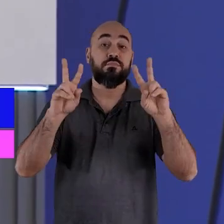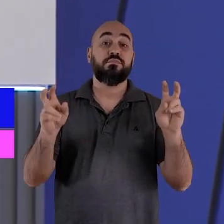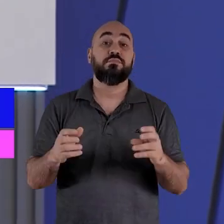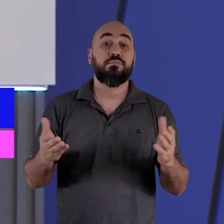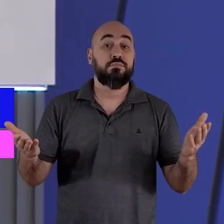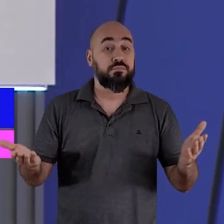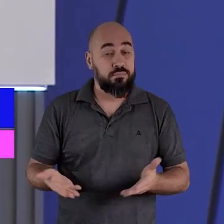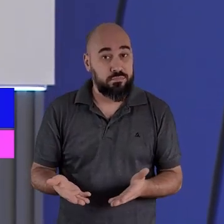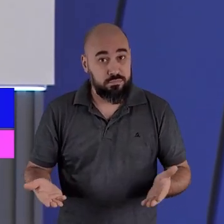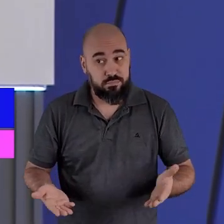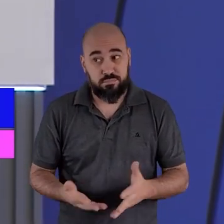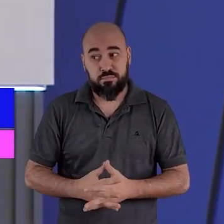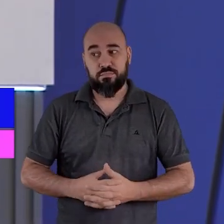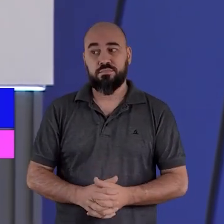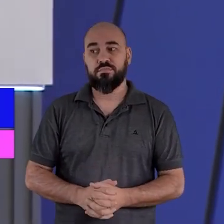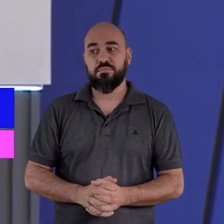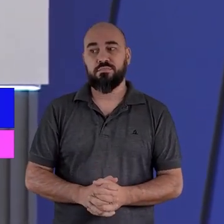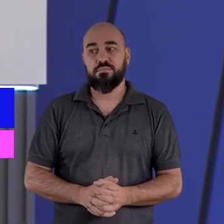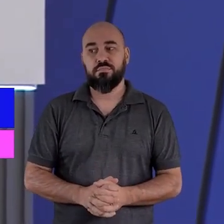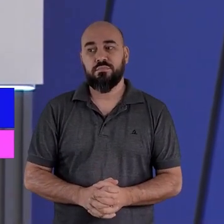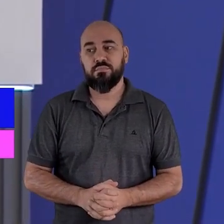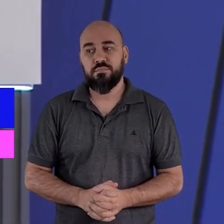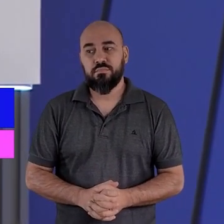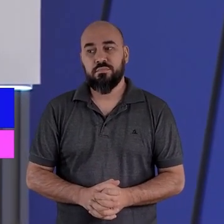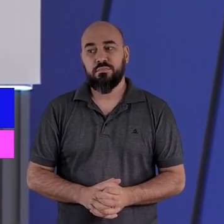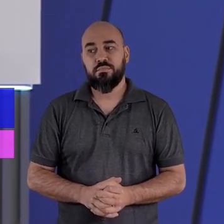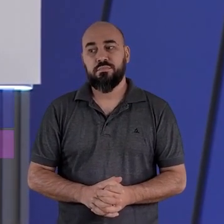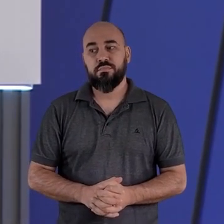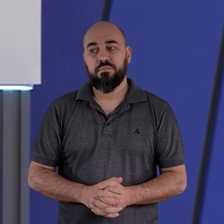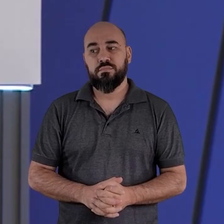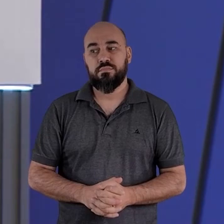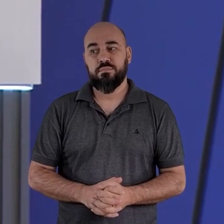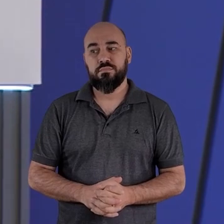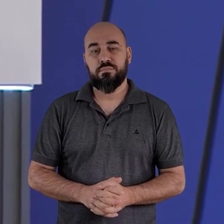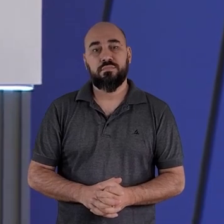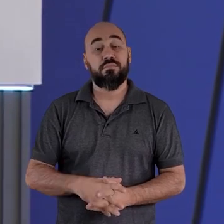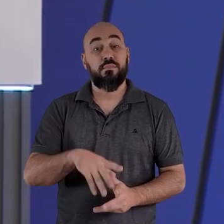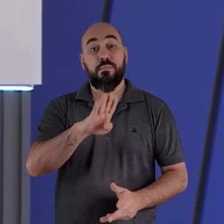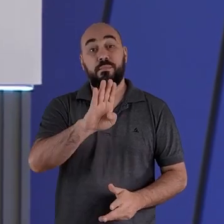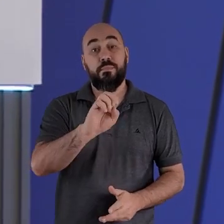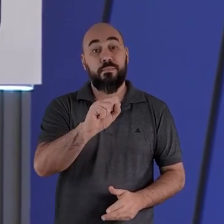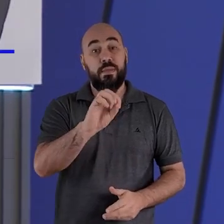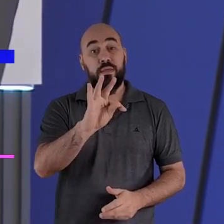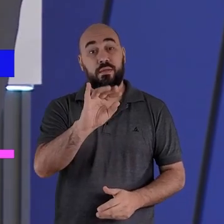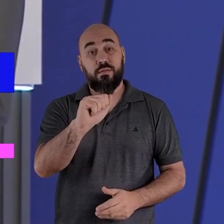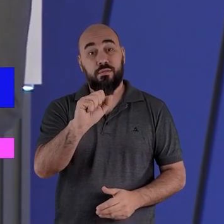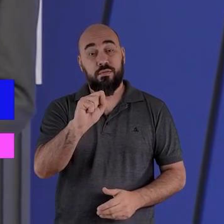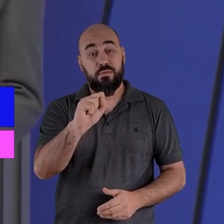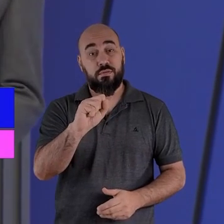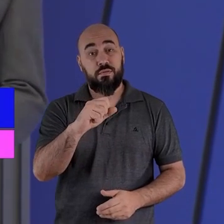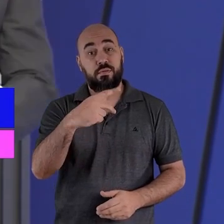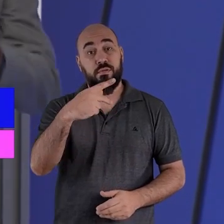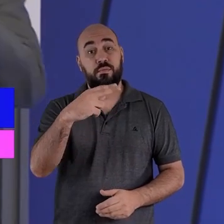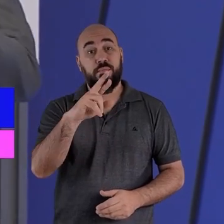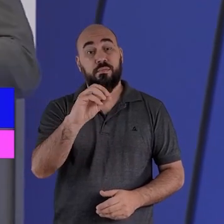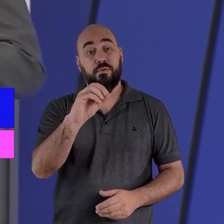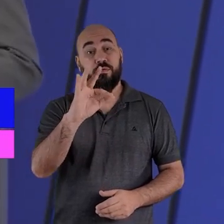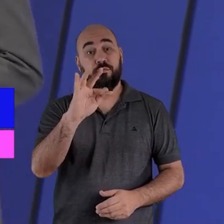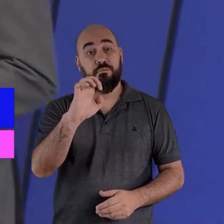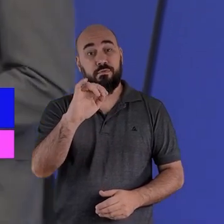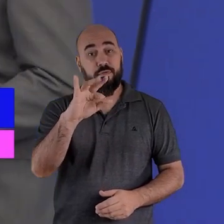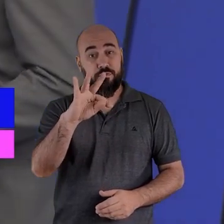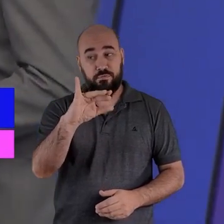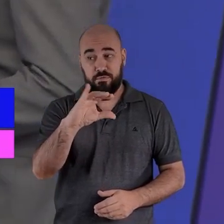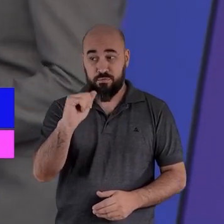ao tema de hoje. Vamos falar sobre as bestas proféticas. É o